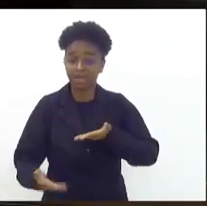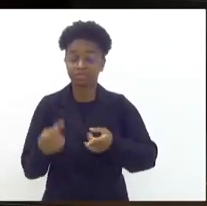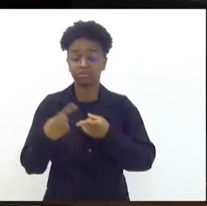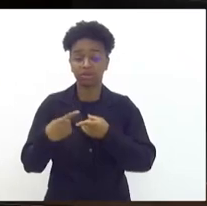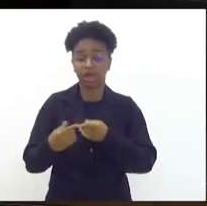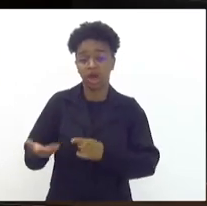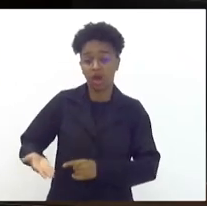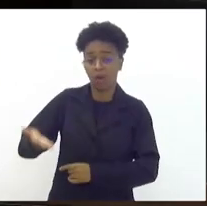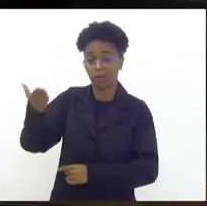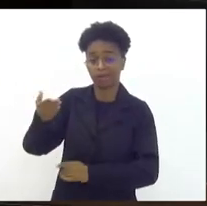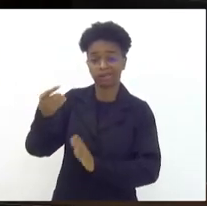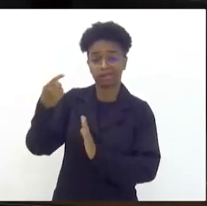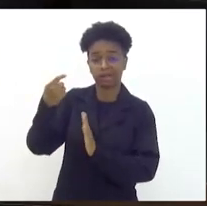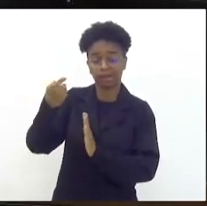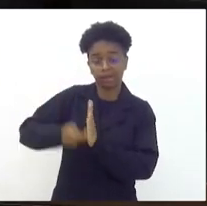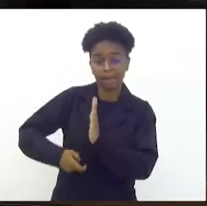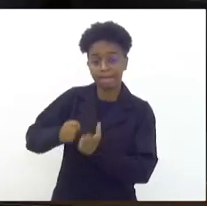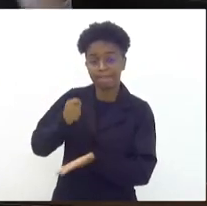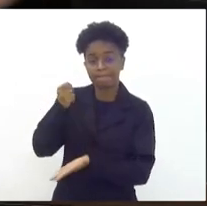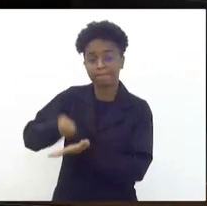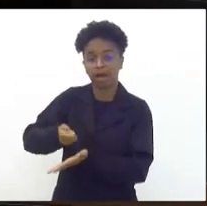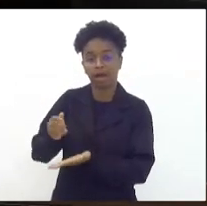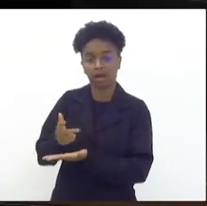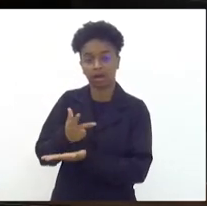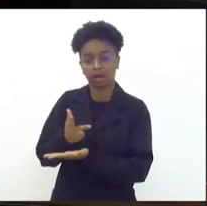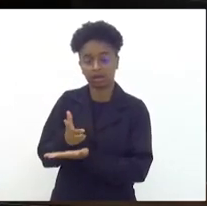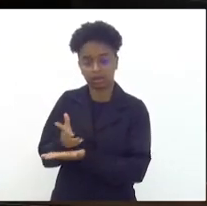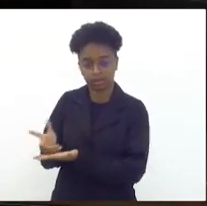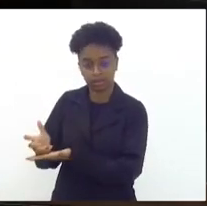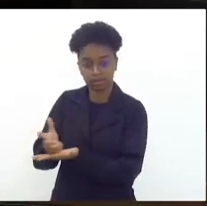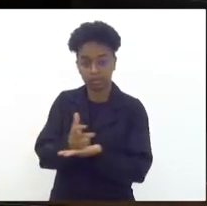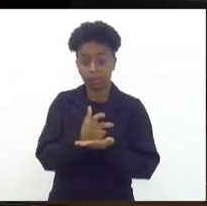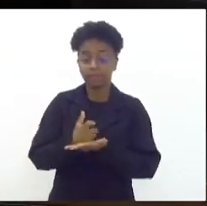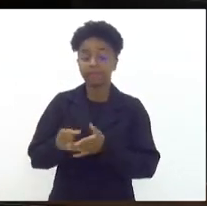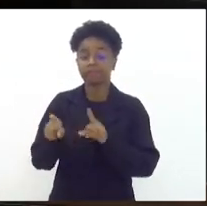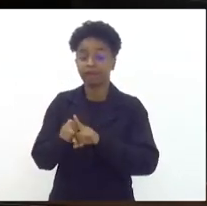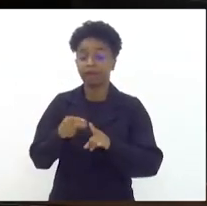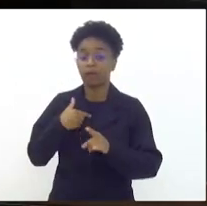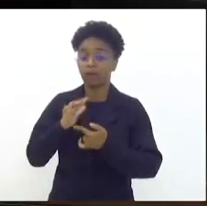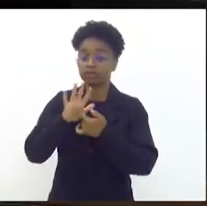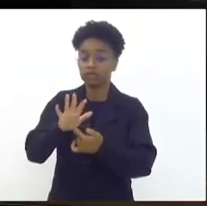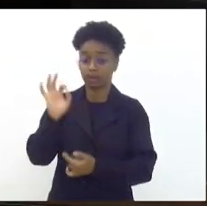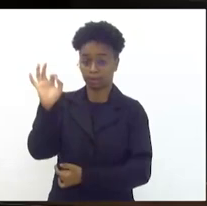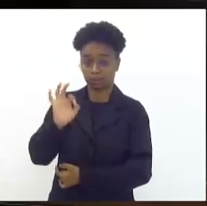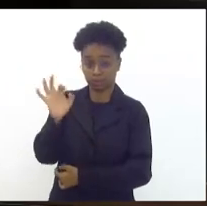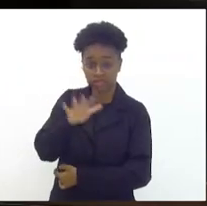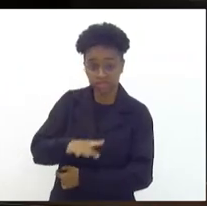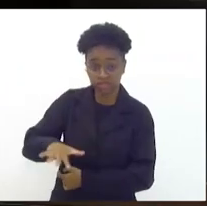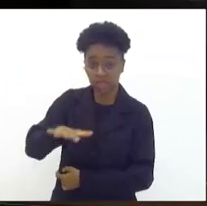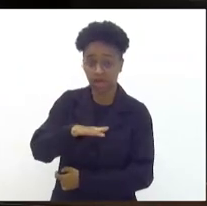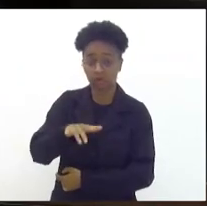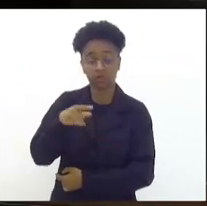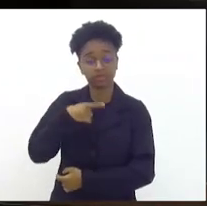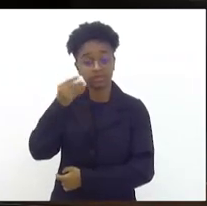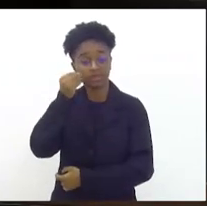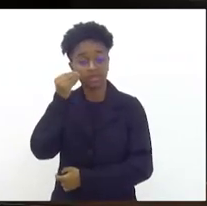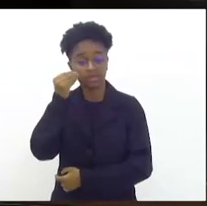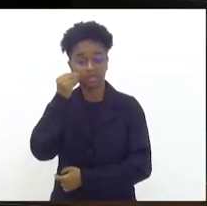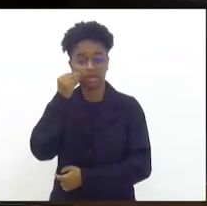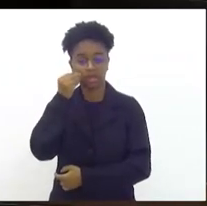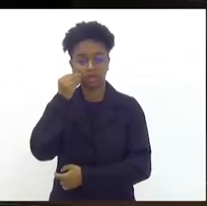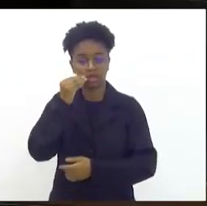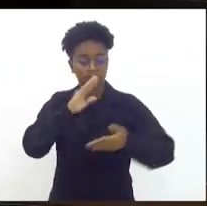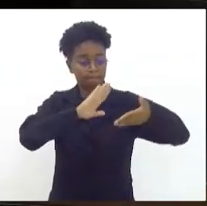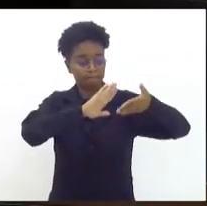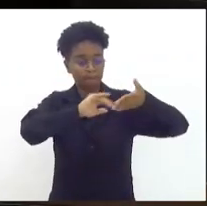da Carga Tributária e nós vamos ter como eu mostrei num dos últimos artigos o malikota geral para compensar todas as exceções